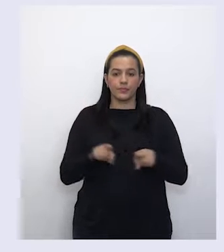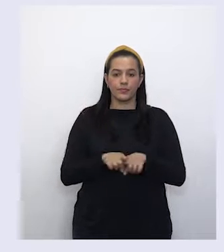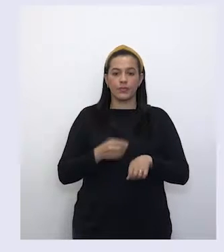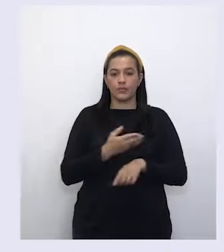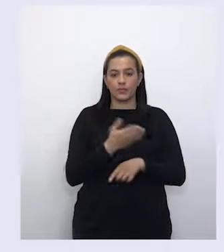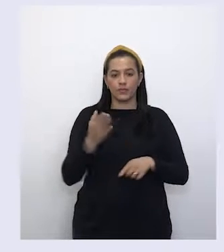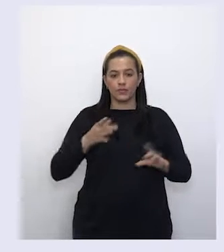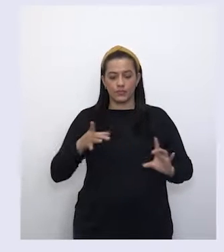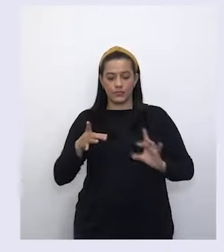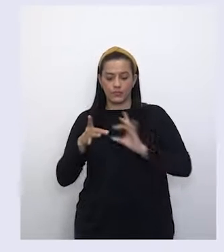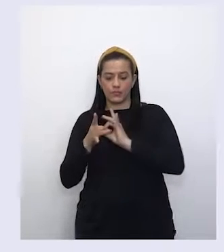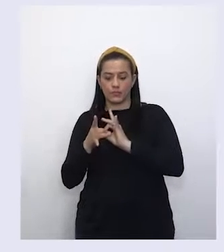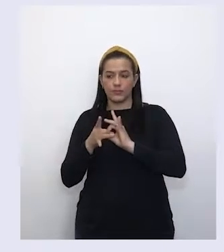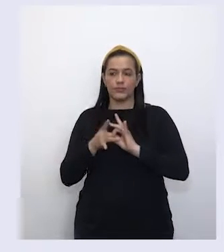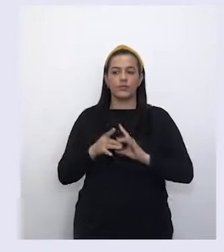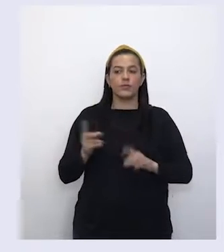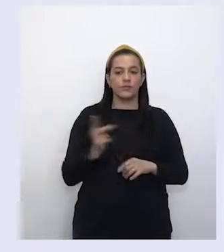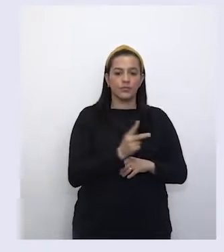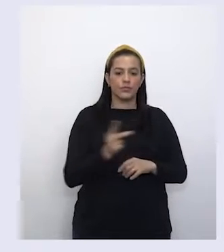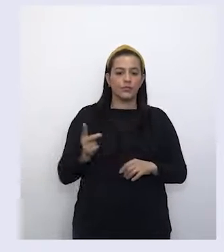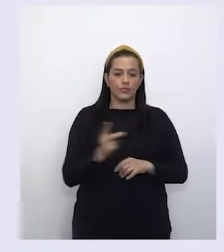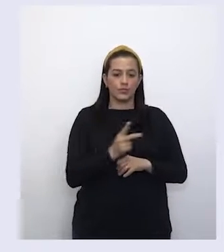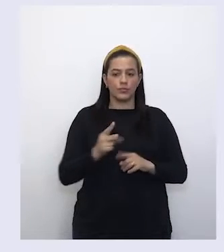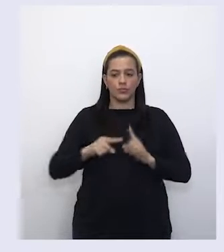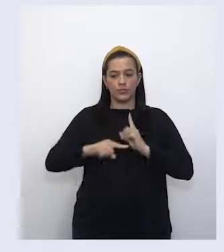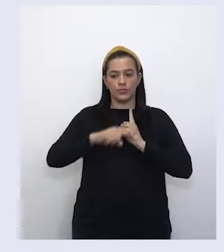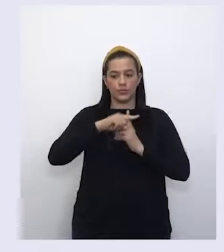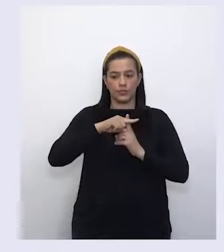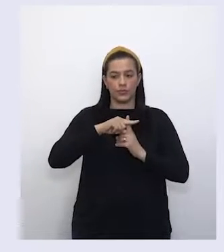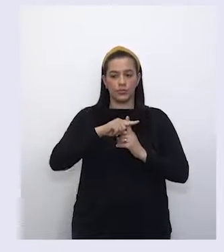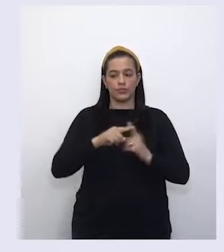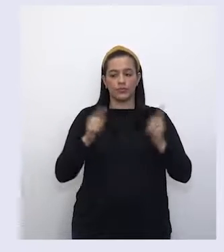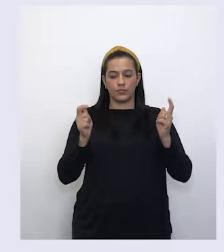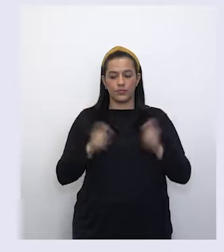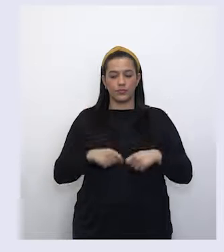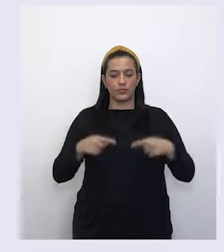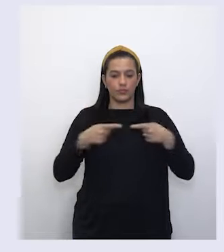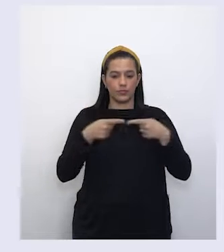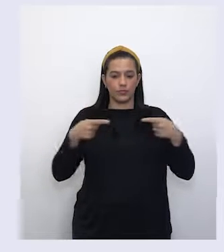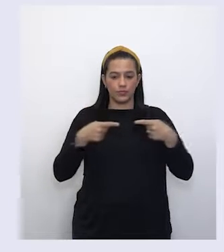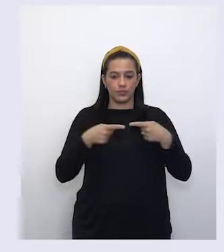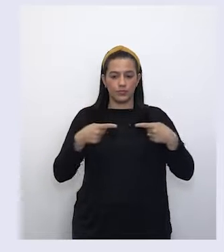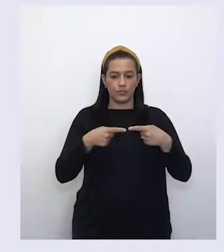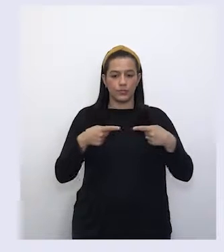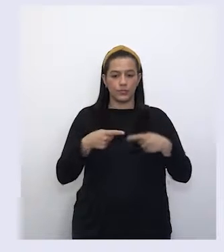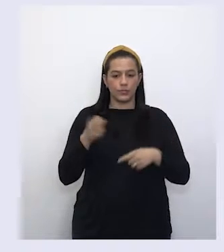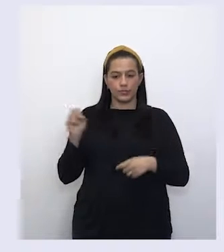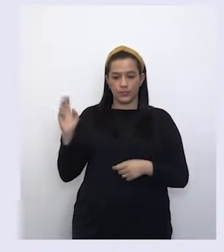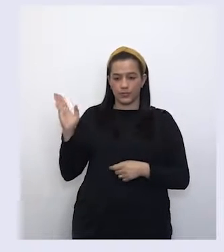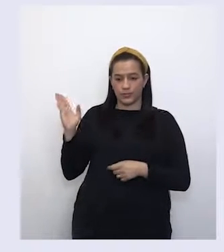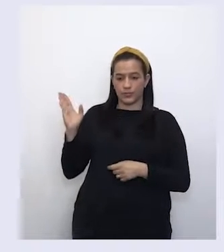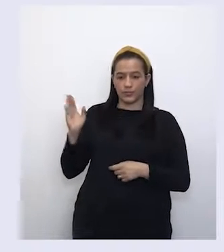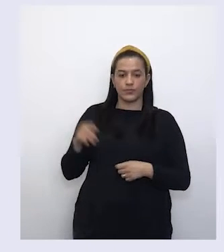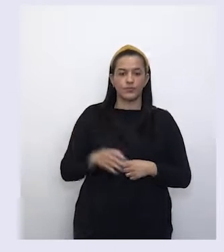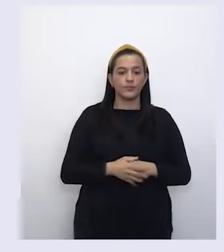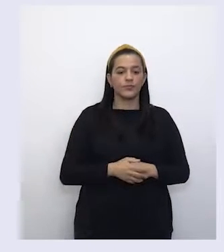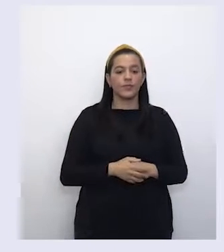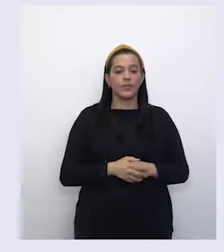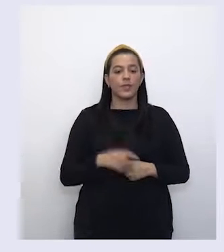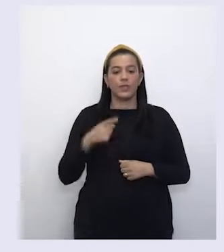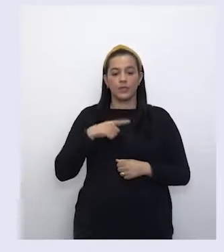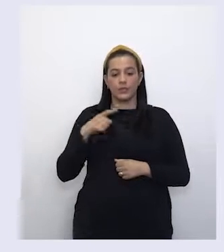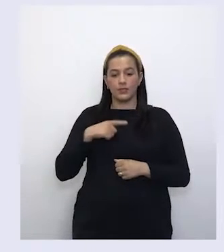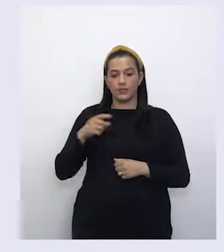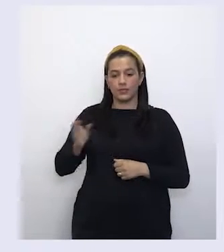uma linha aí ligando os dois eixos positivos das hastes dos LEDs. Ok? O capacitor de